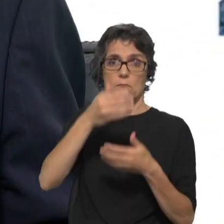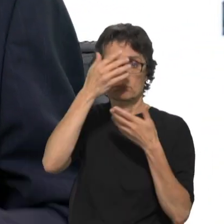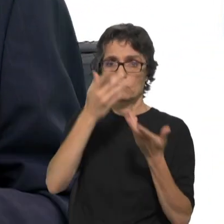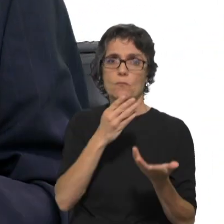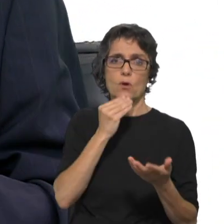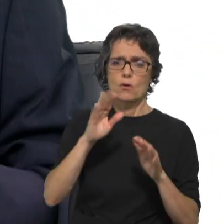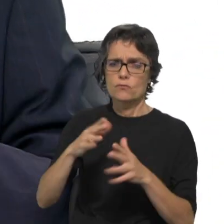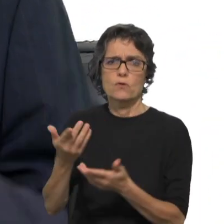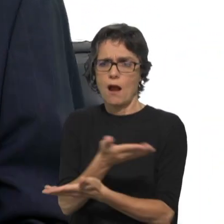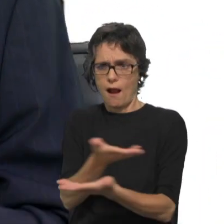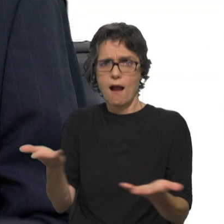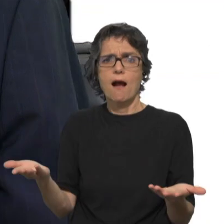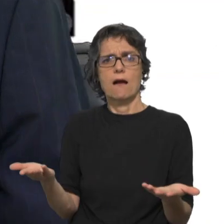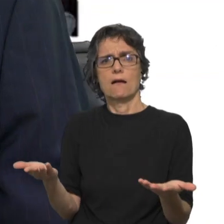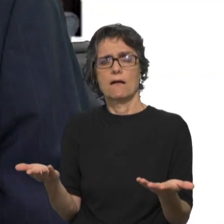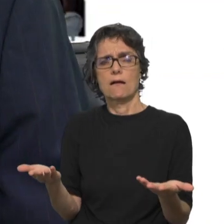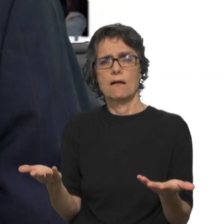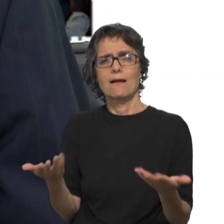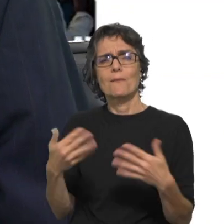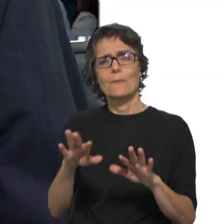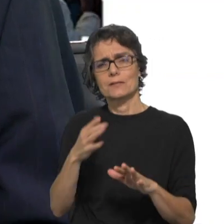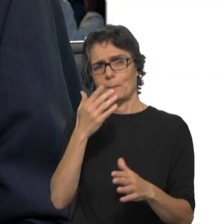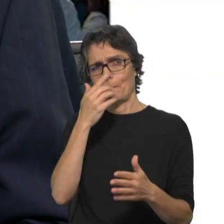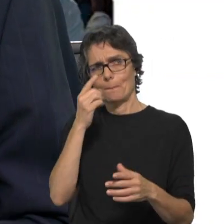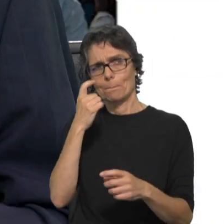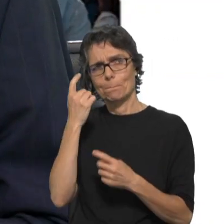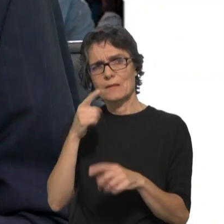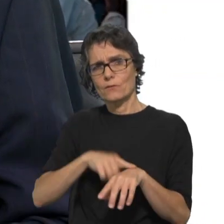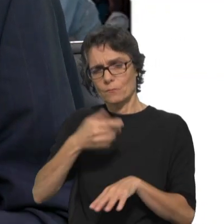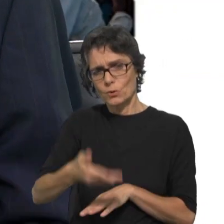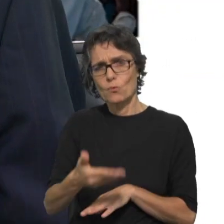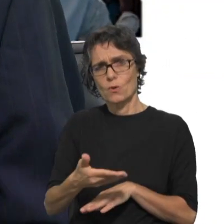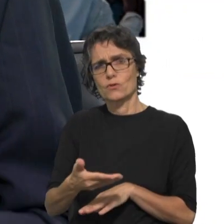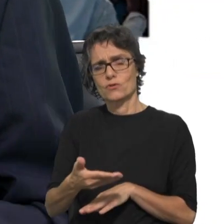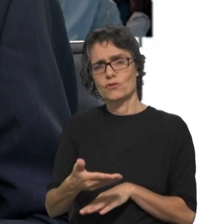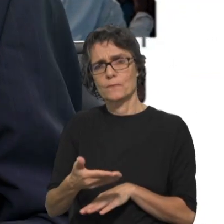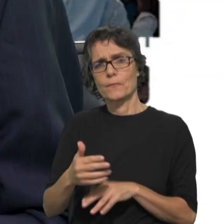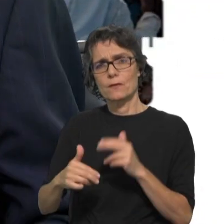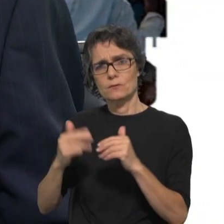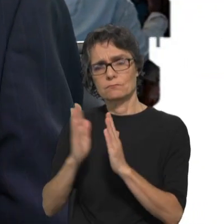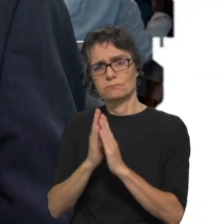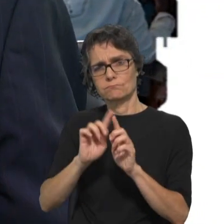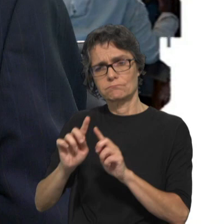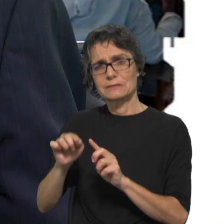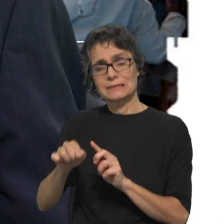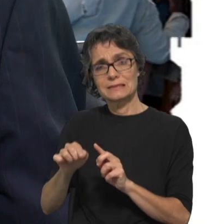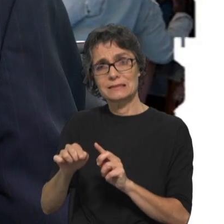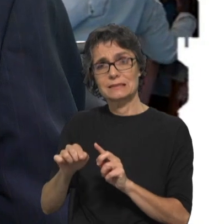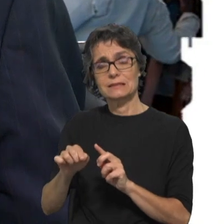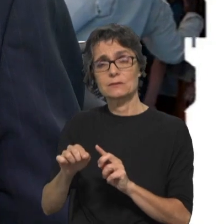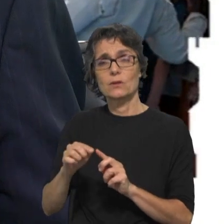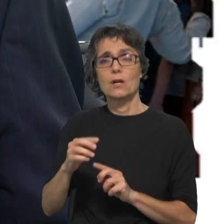mas na perspectiva da contemporaneidade, de facto, a construção da pluralidade religiosa é um fenómeno típico do século